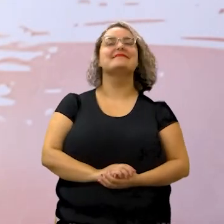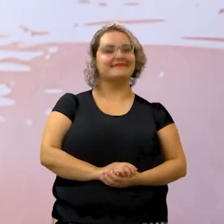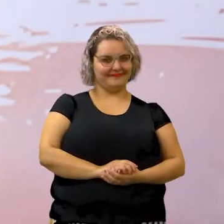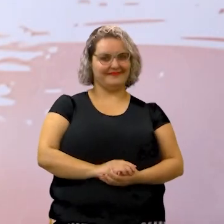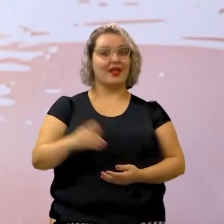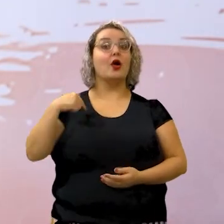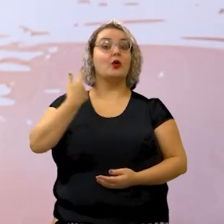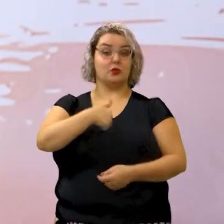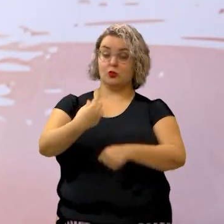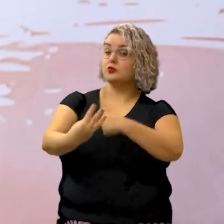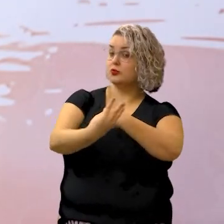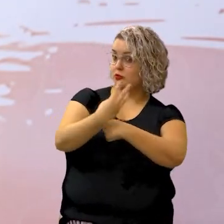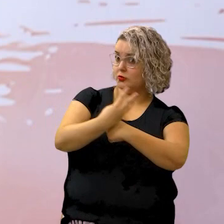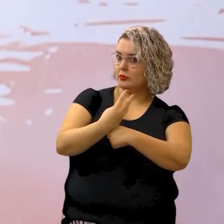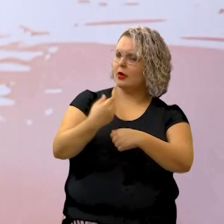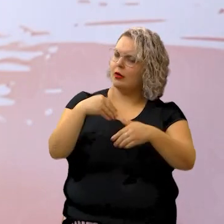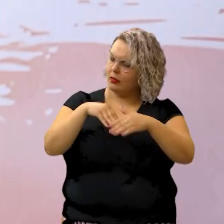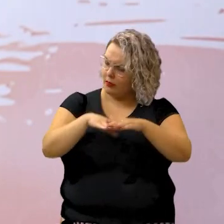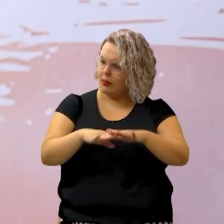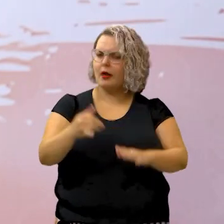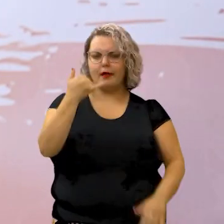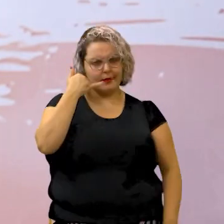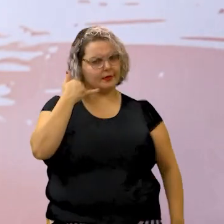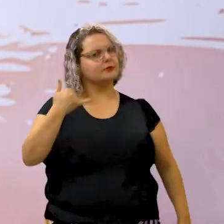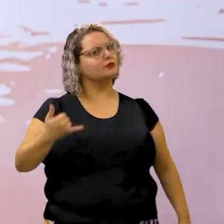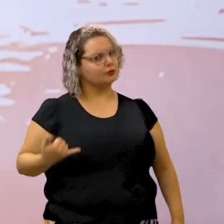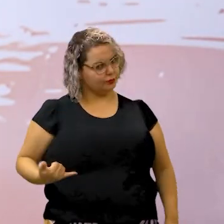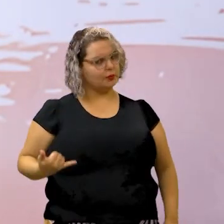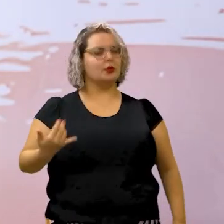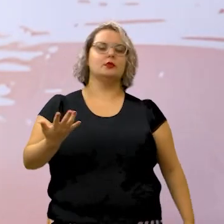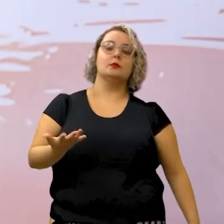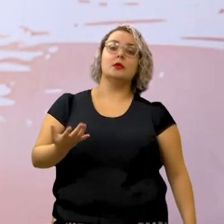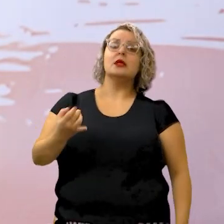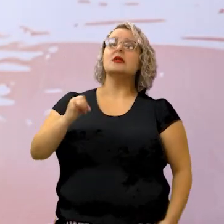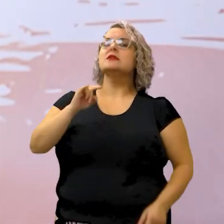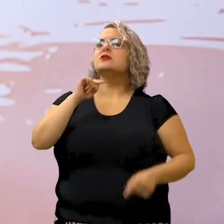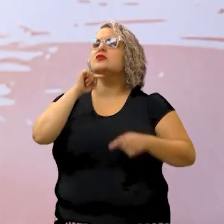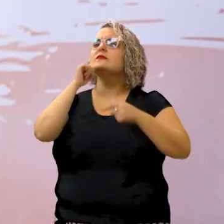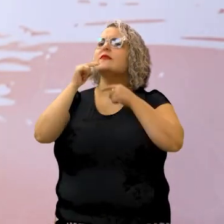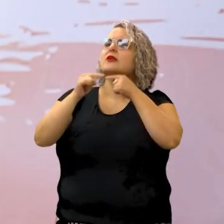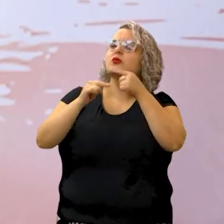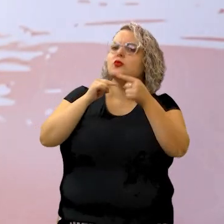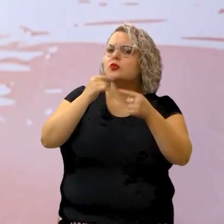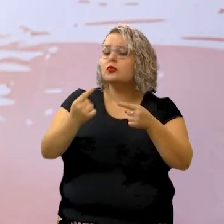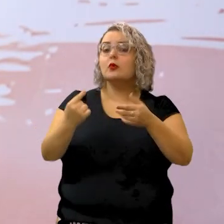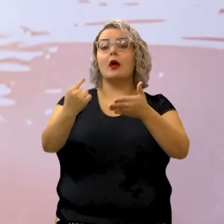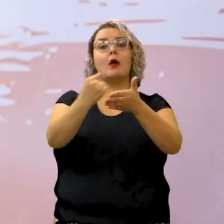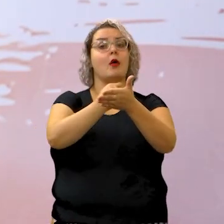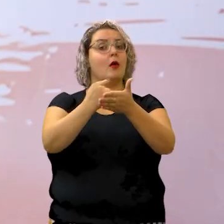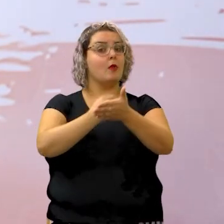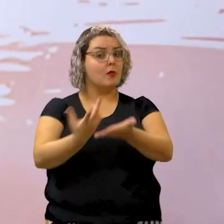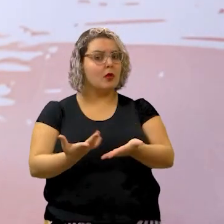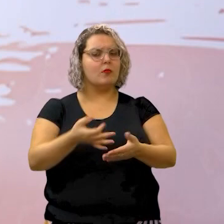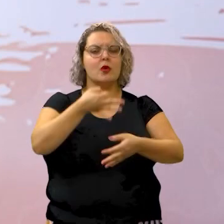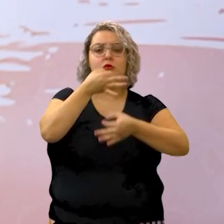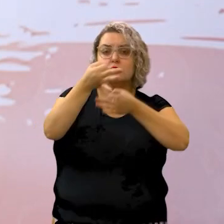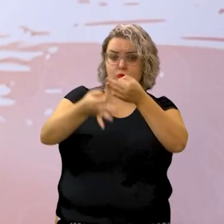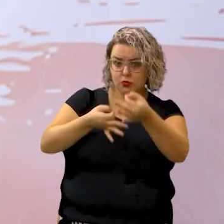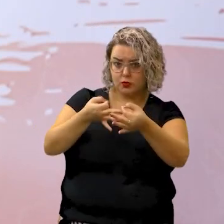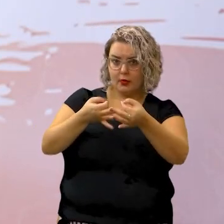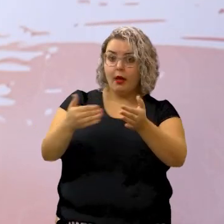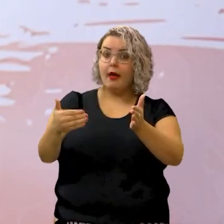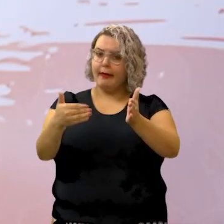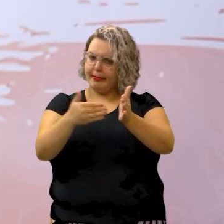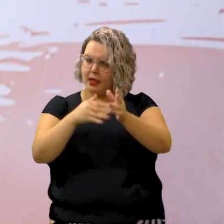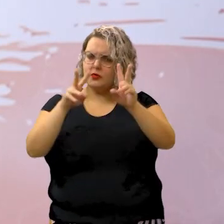nosso WhatsApp. Deixa ele anotado no seu celular e se tiver alguma dúvida, alguma pergunta, alguma sugestão até de